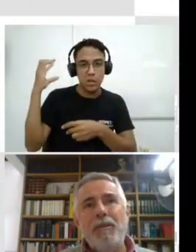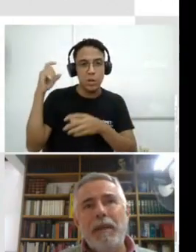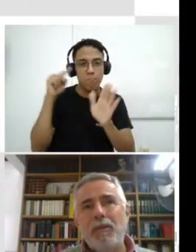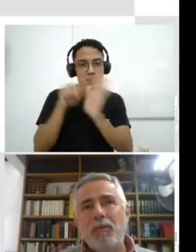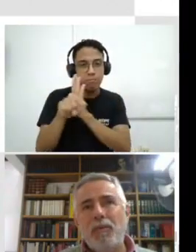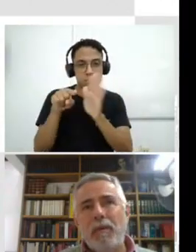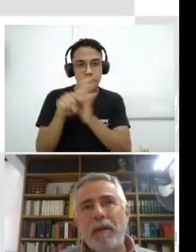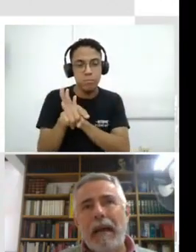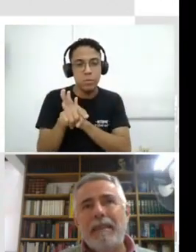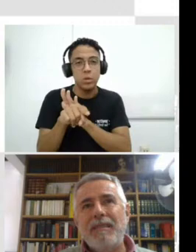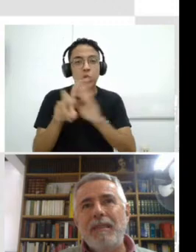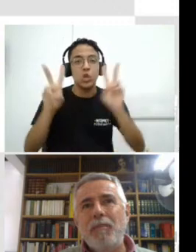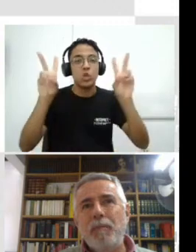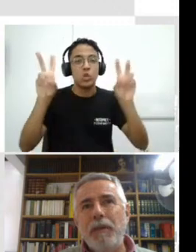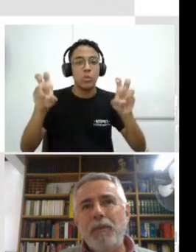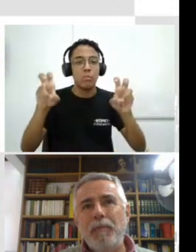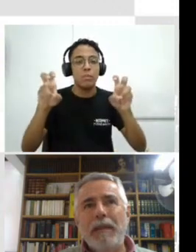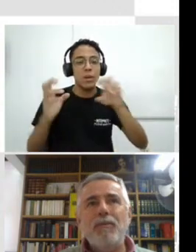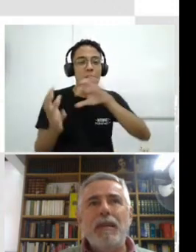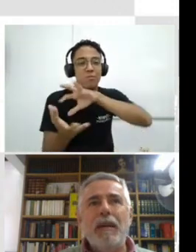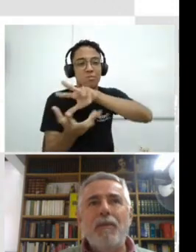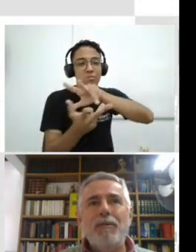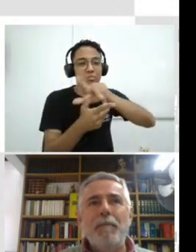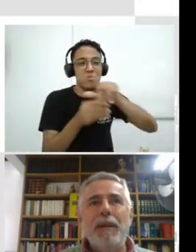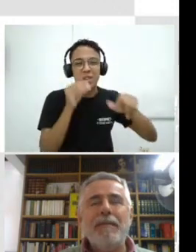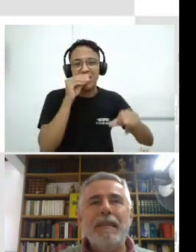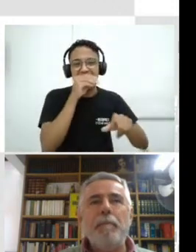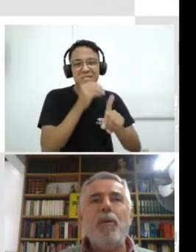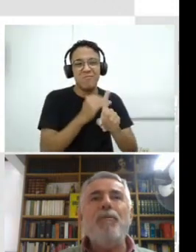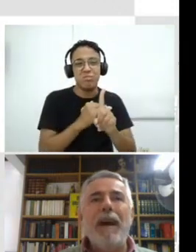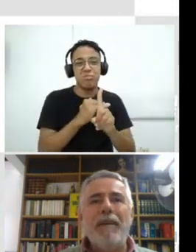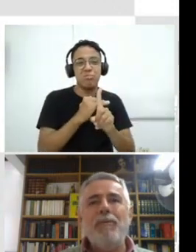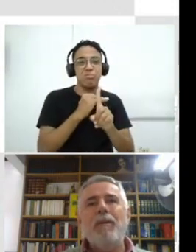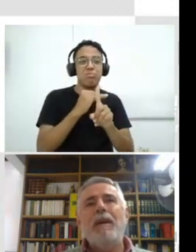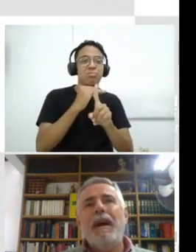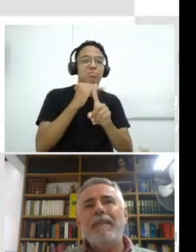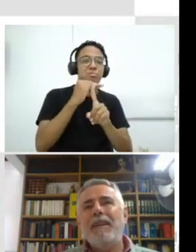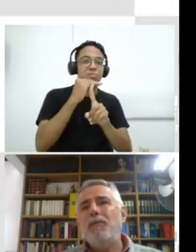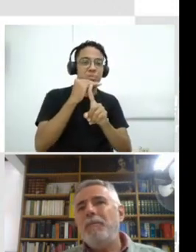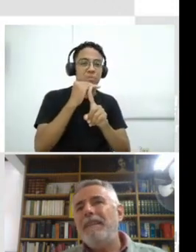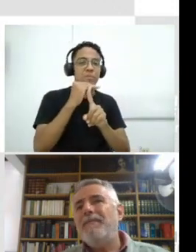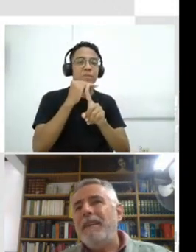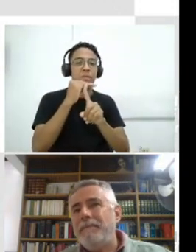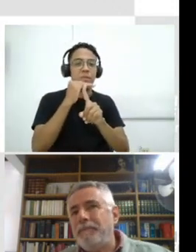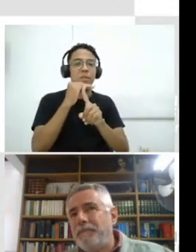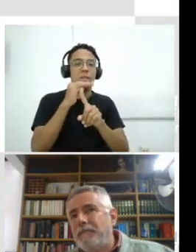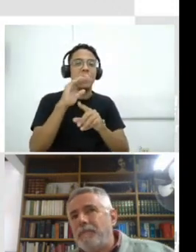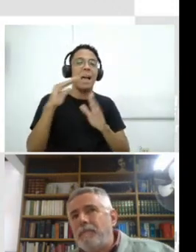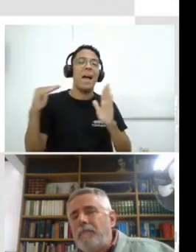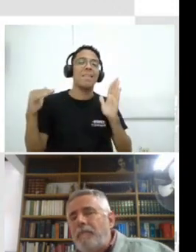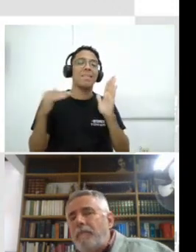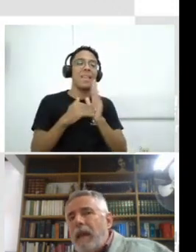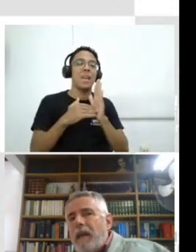quanto aquecimento acima do período pré-industrial você pensa que é provável até 2100?